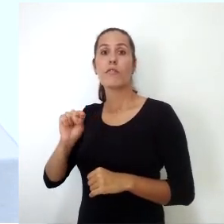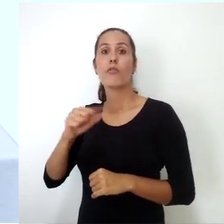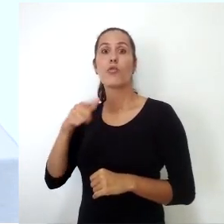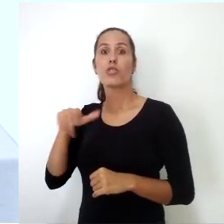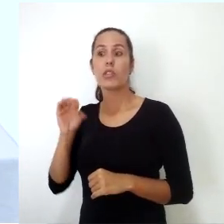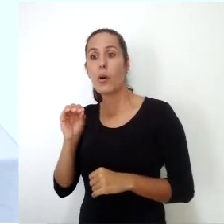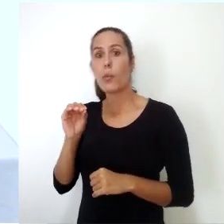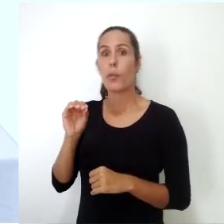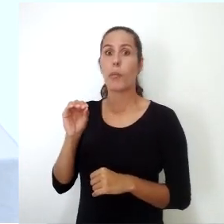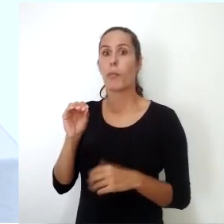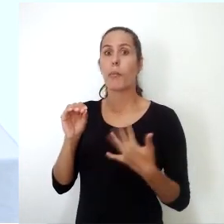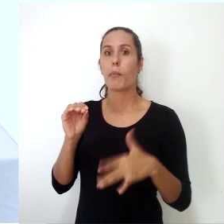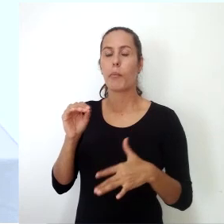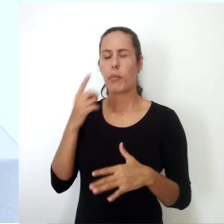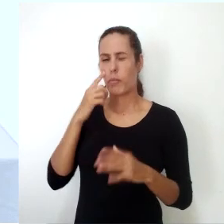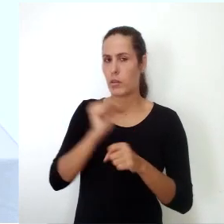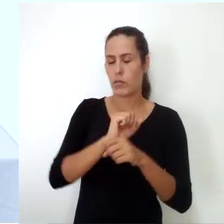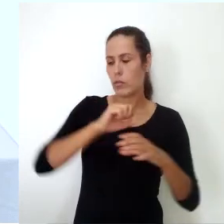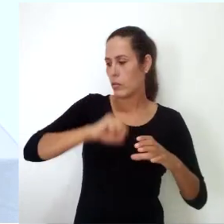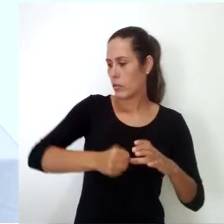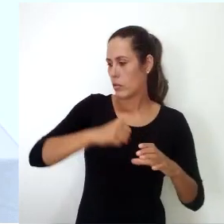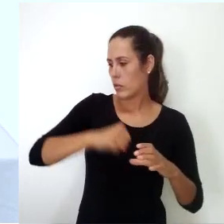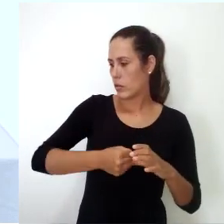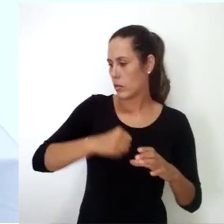através da infusão.